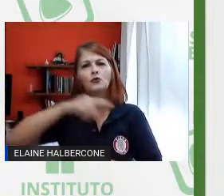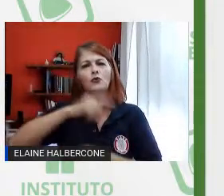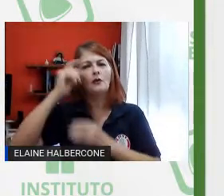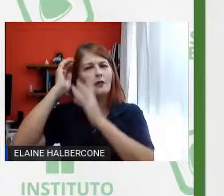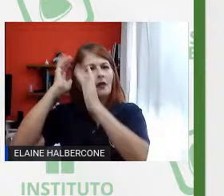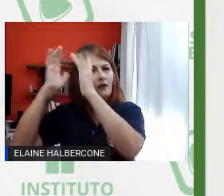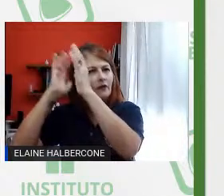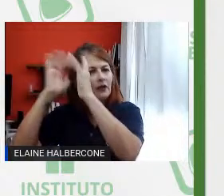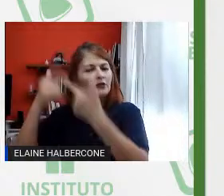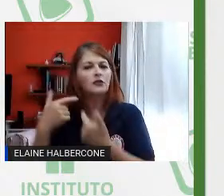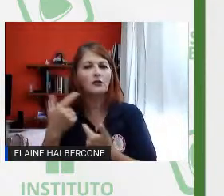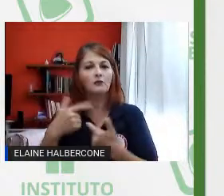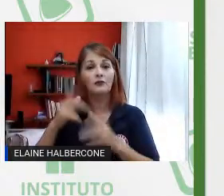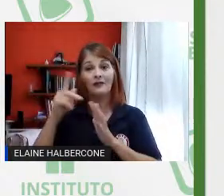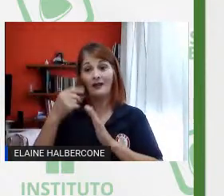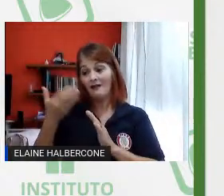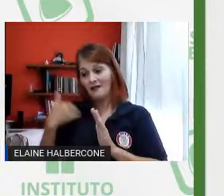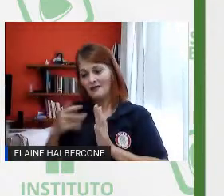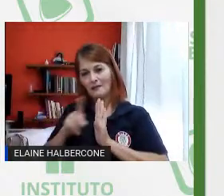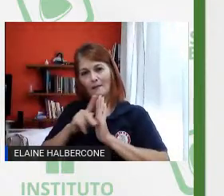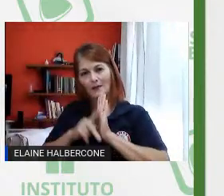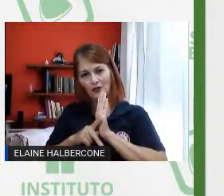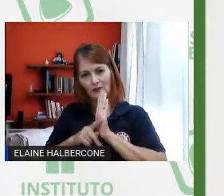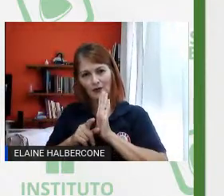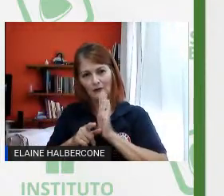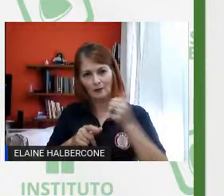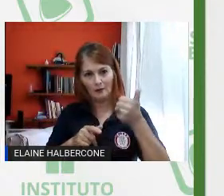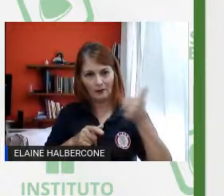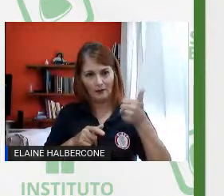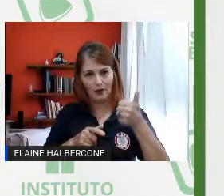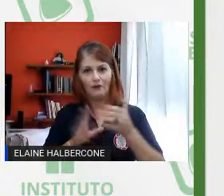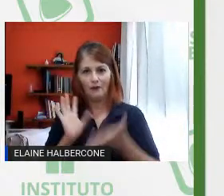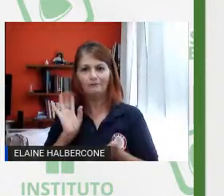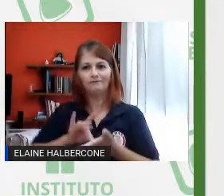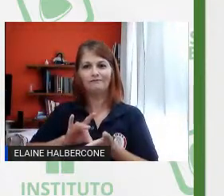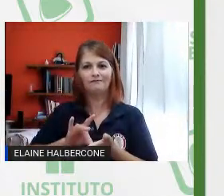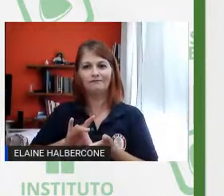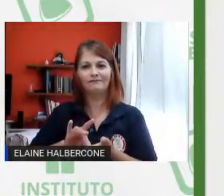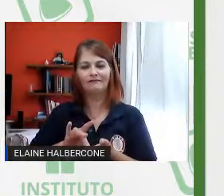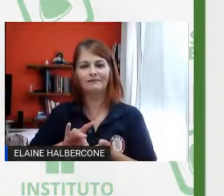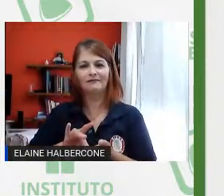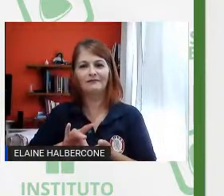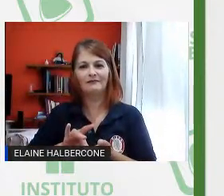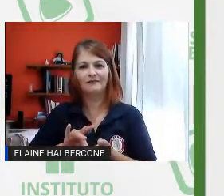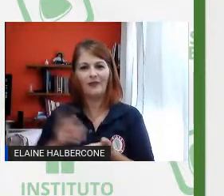no planejamento prévio, foi de fato consolidado no nosso planejamento